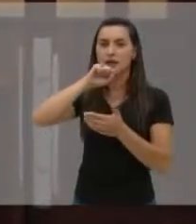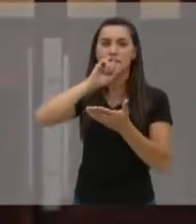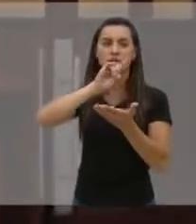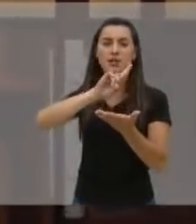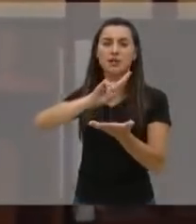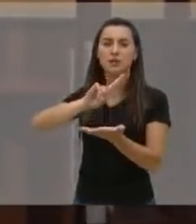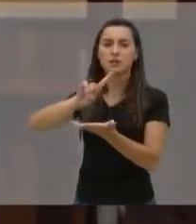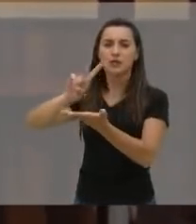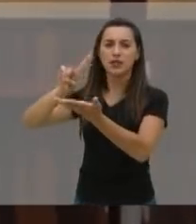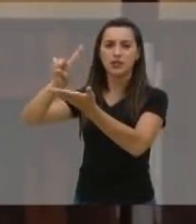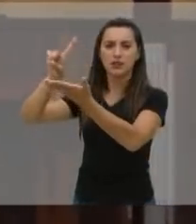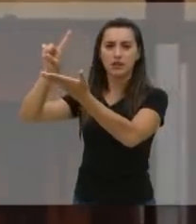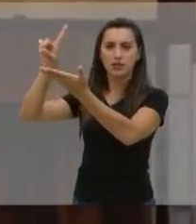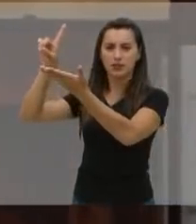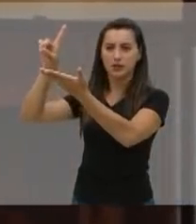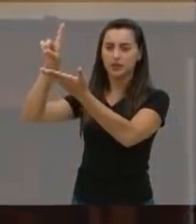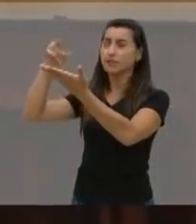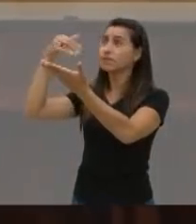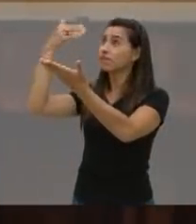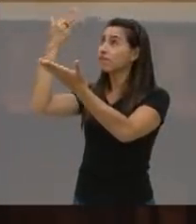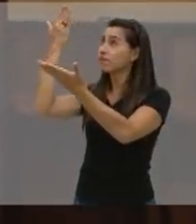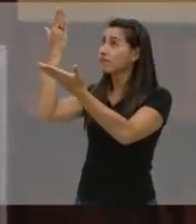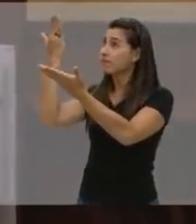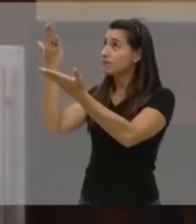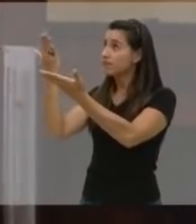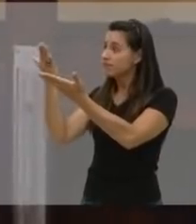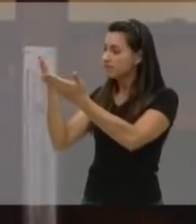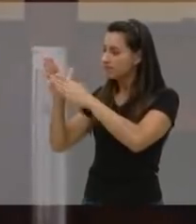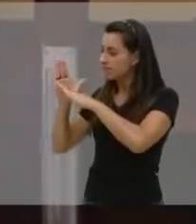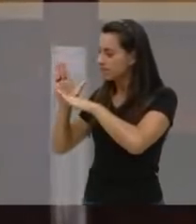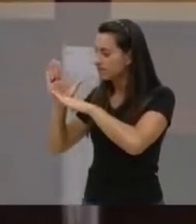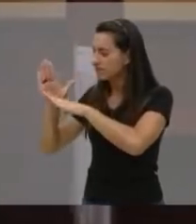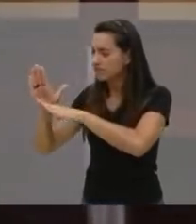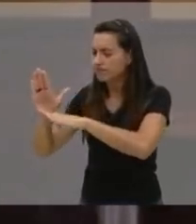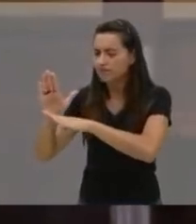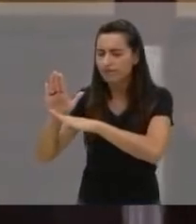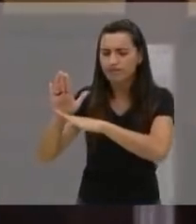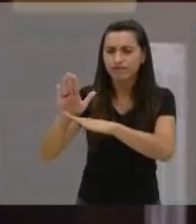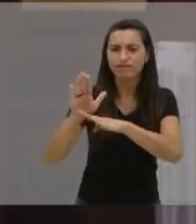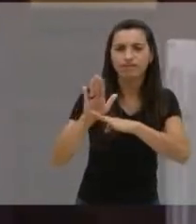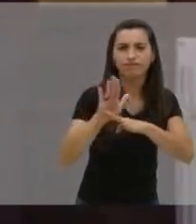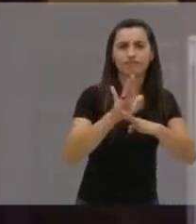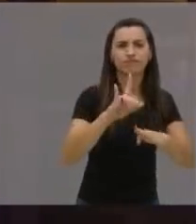Deus, és auxílio do